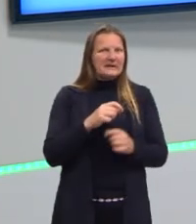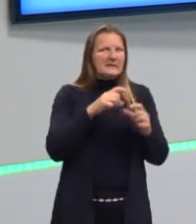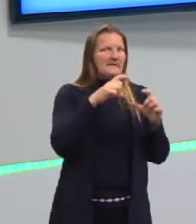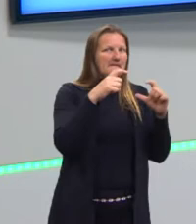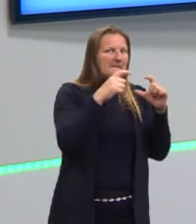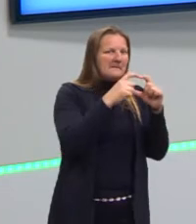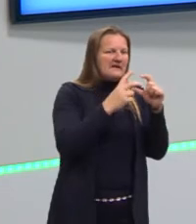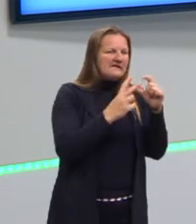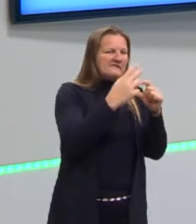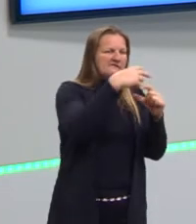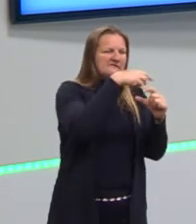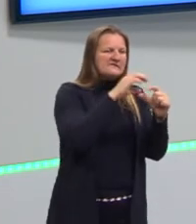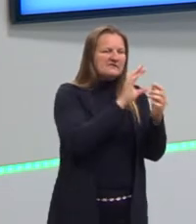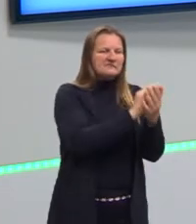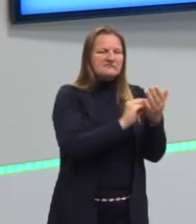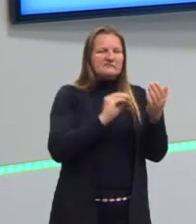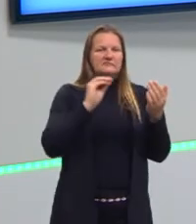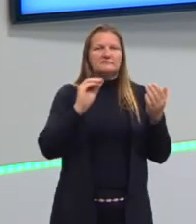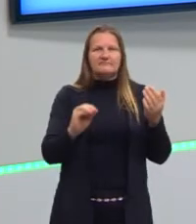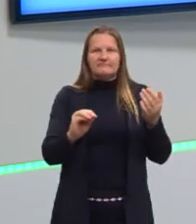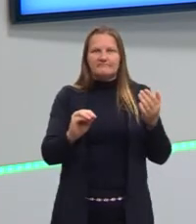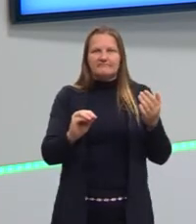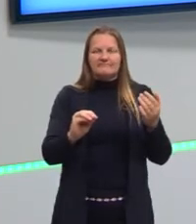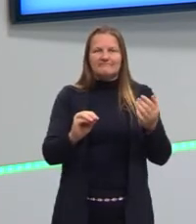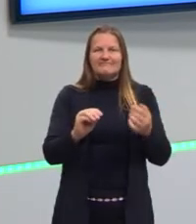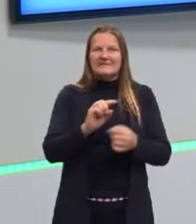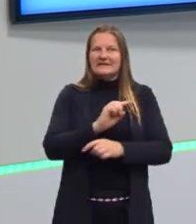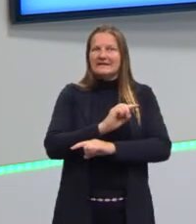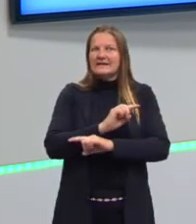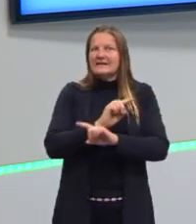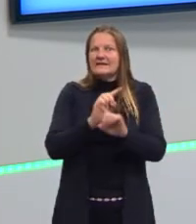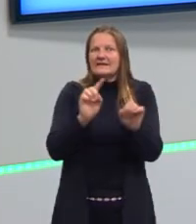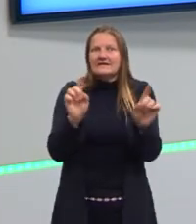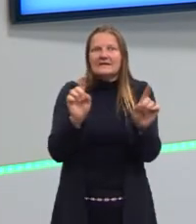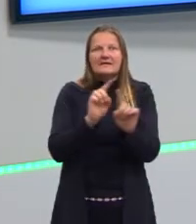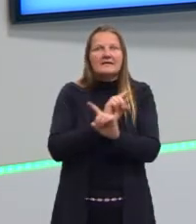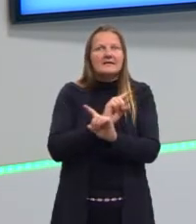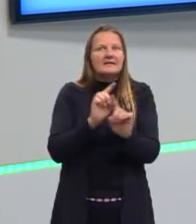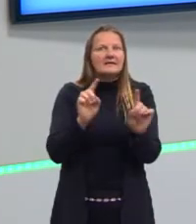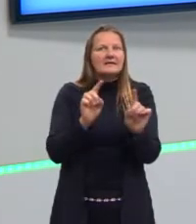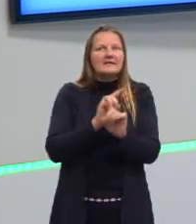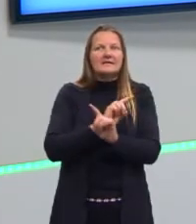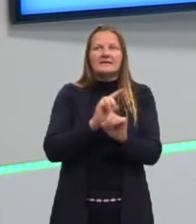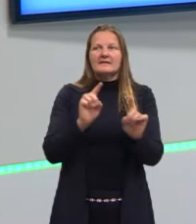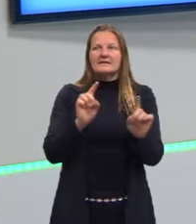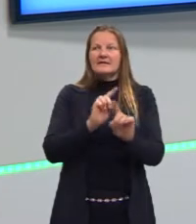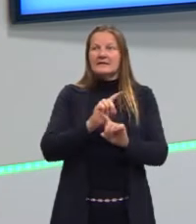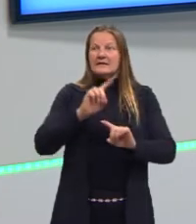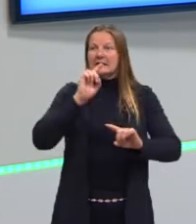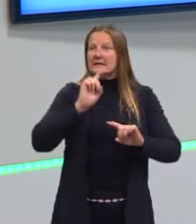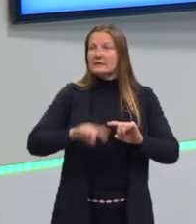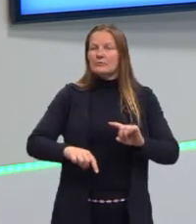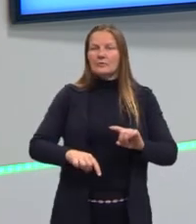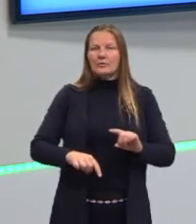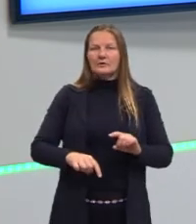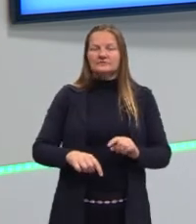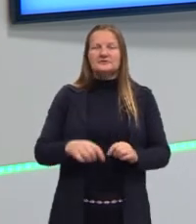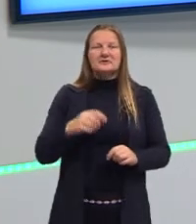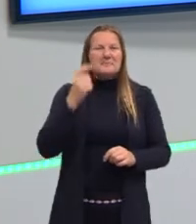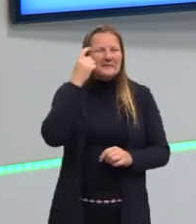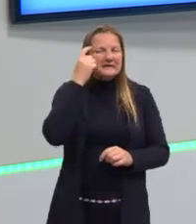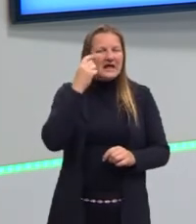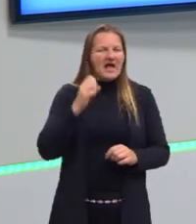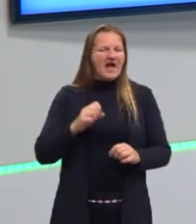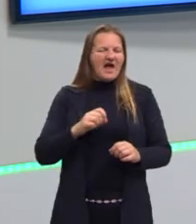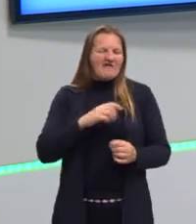texto de apoio vou pegar exatamente um trechinho aqui um período curto eu vou colocar na minha redação que vai ficar show de bola não